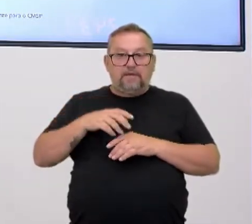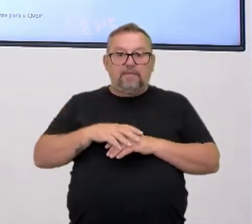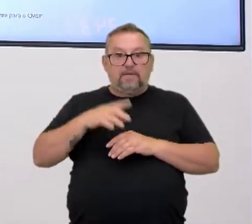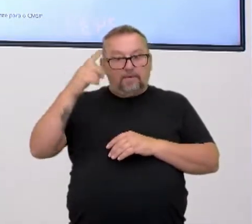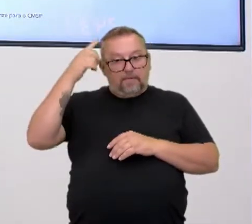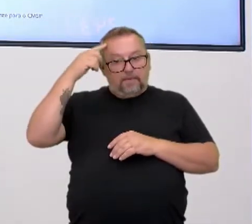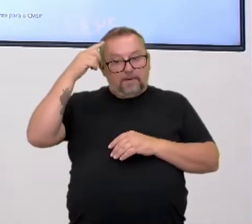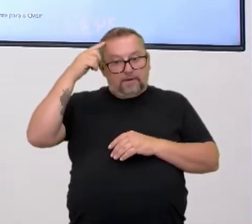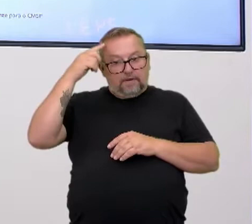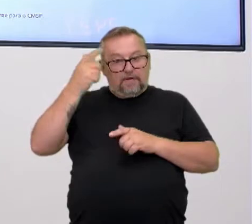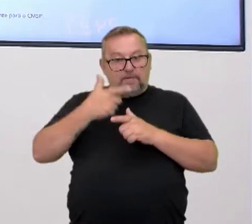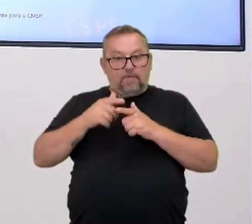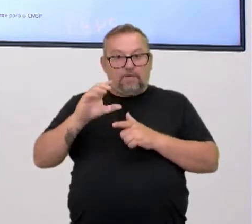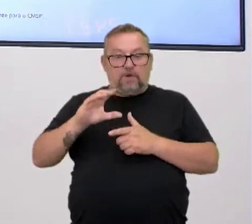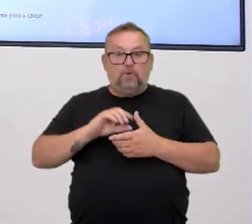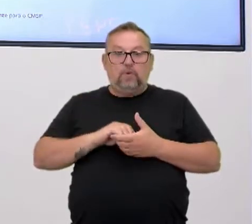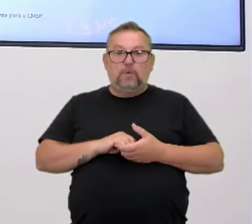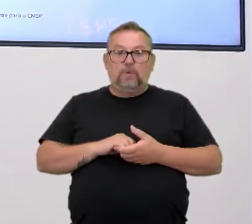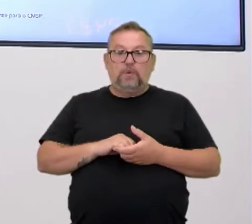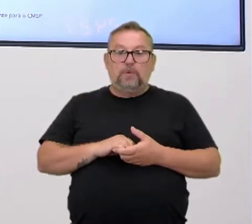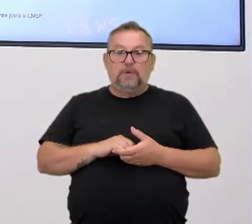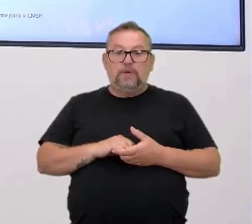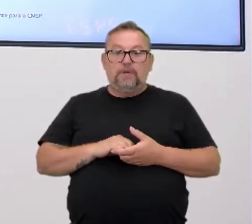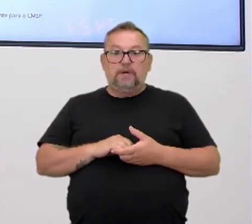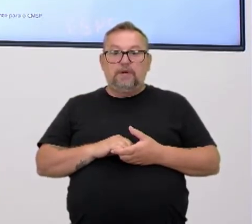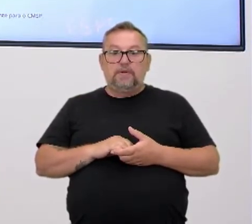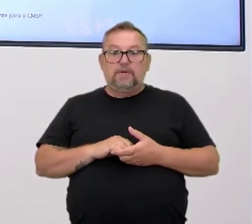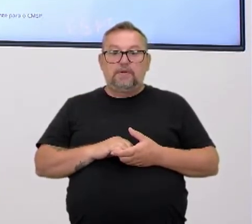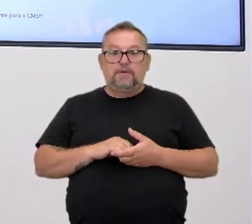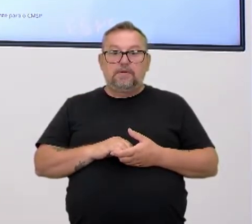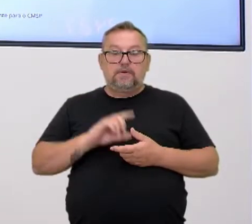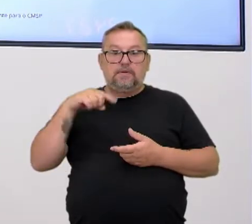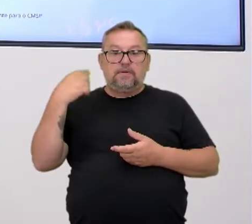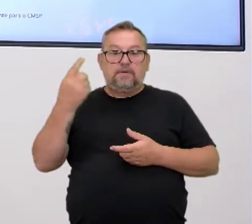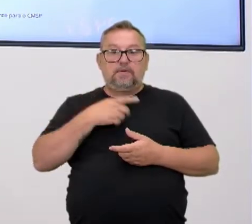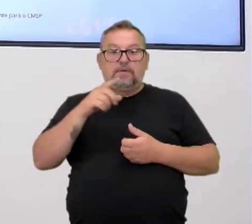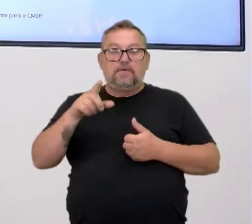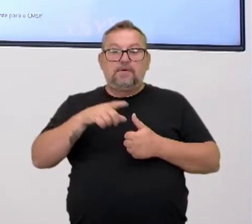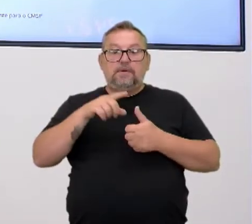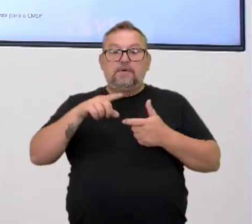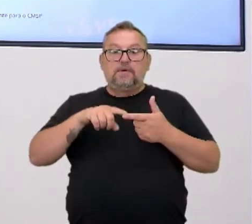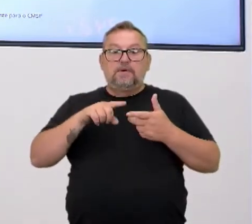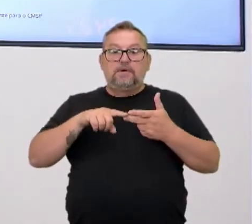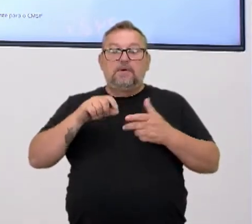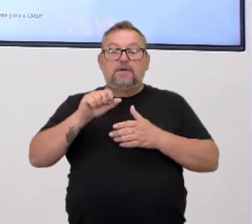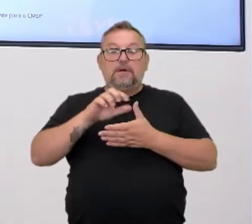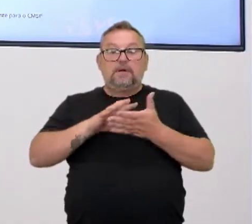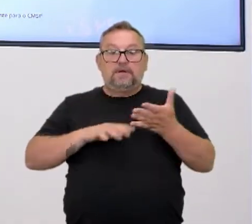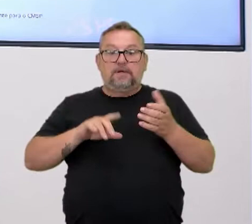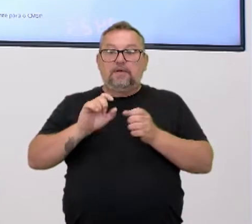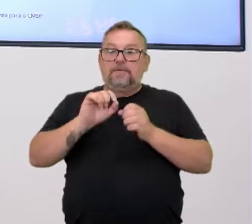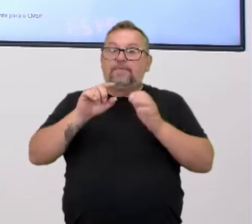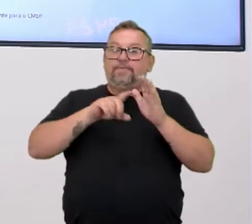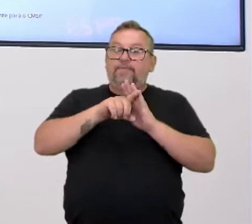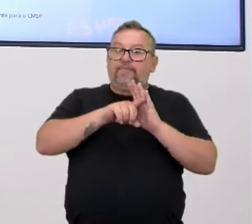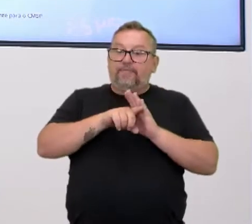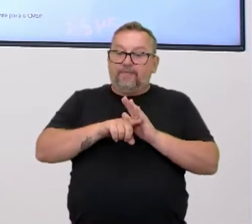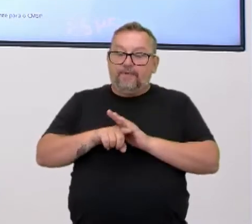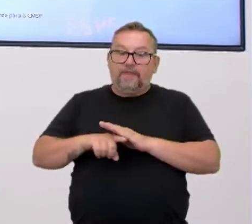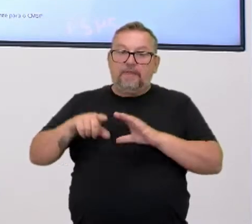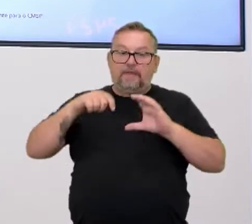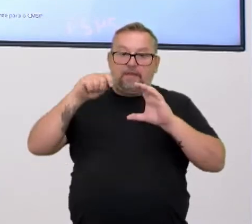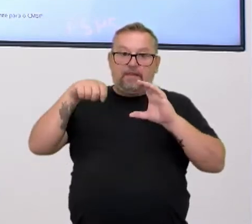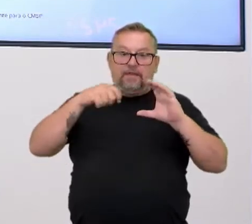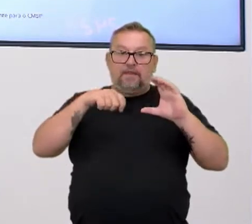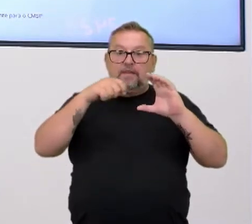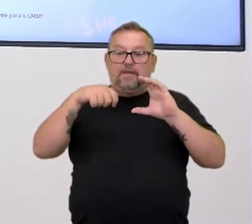refletir aí isso. Então nessa semana de introdução, as nossas primeiras atividades é fazer uma pesquisa de um vídeo.